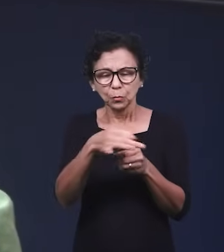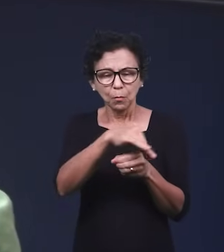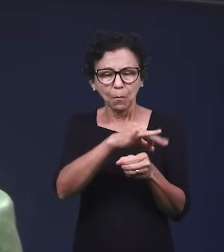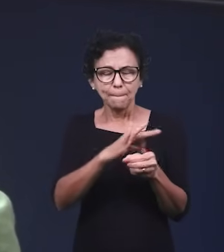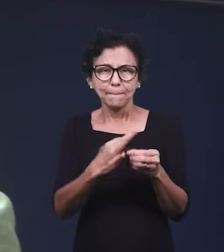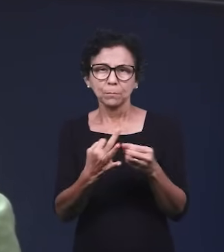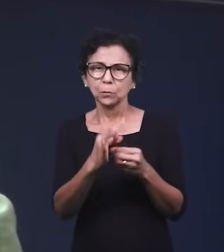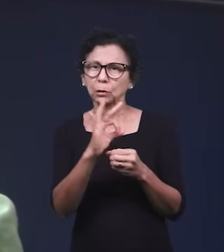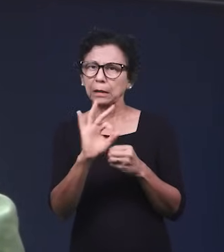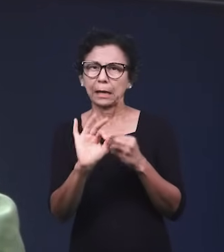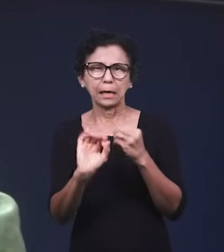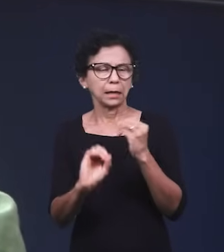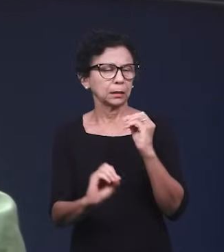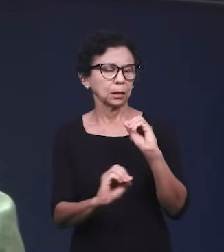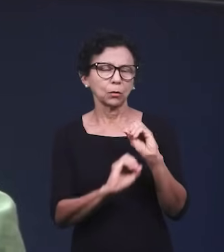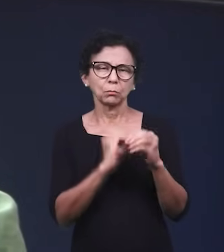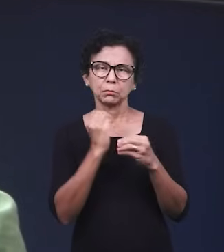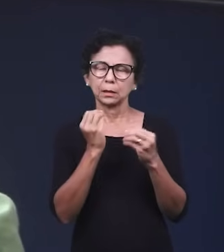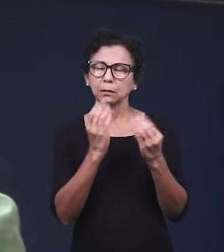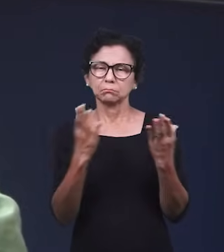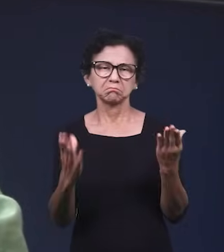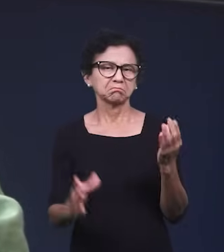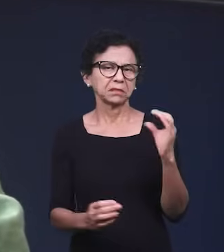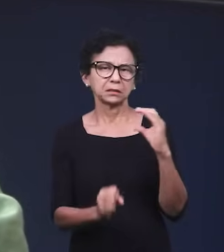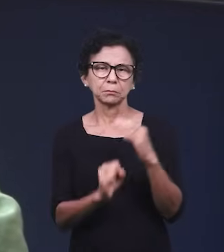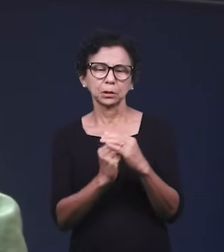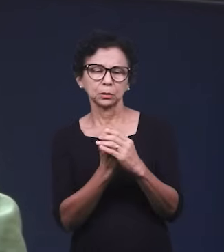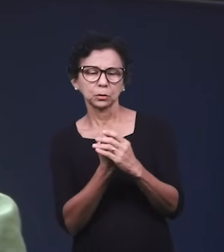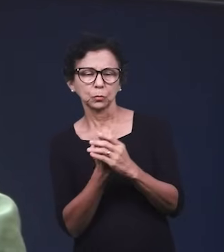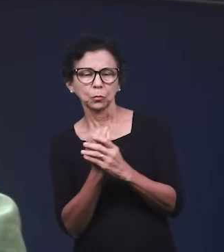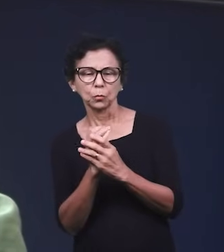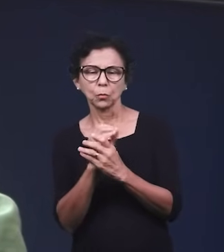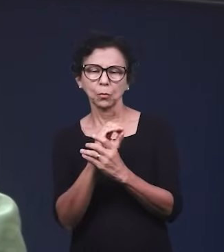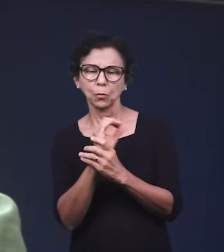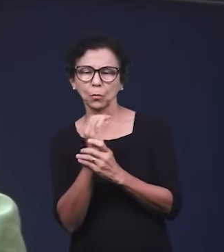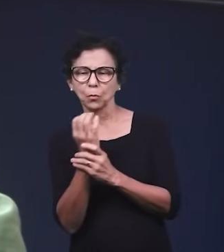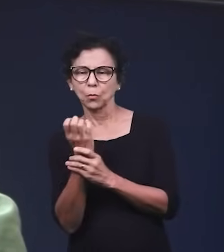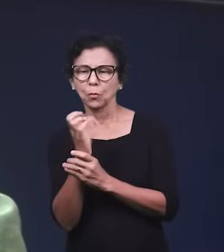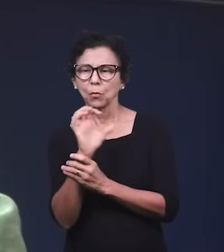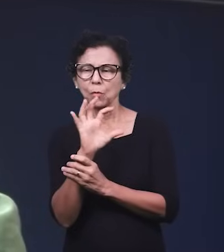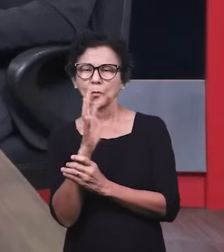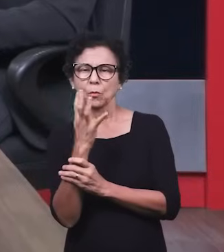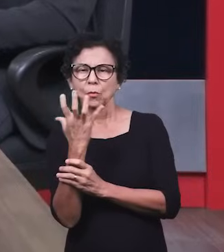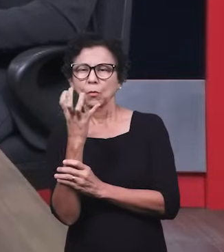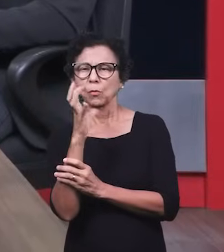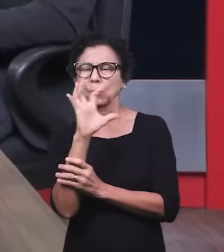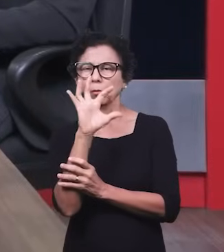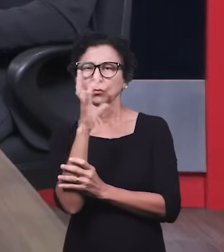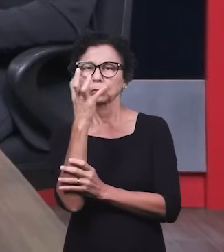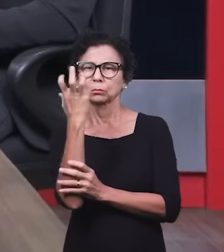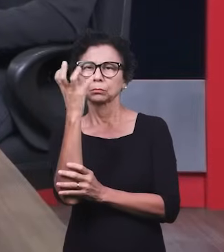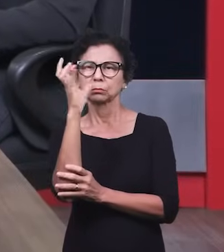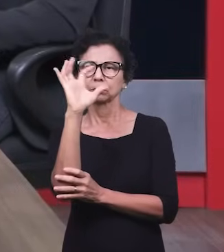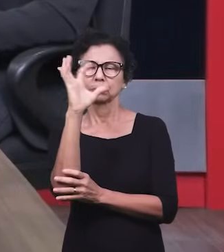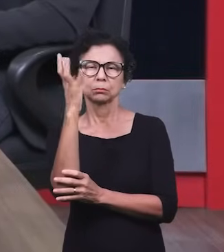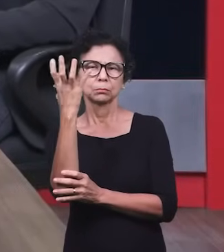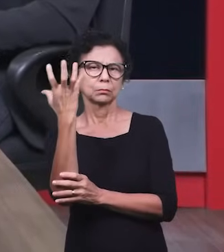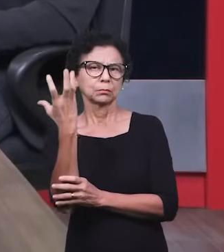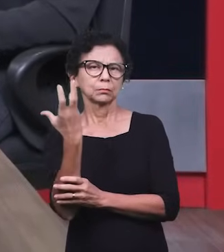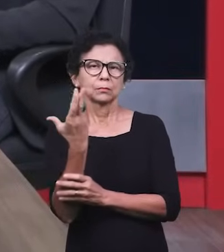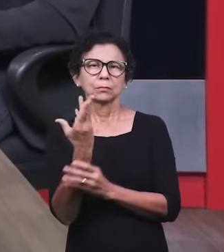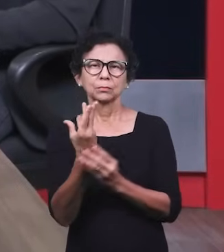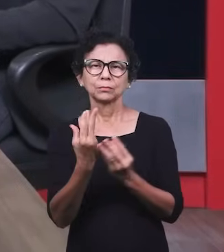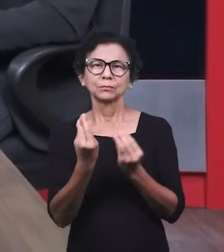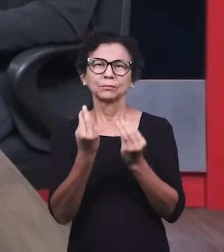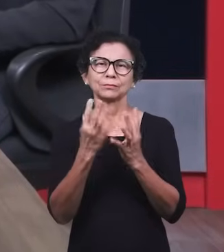desenvolvimento da planta e todas as outras partes que são essenciais maravilha maravilha né Eu acho